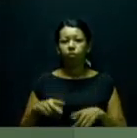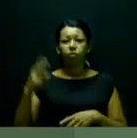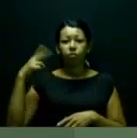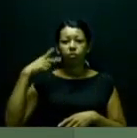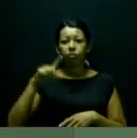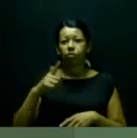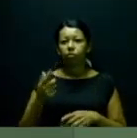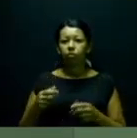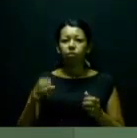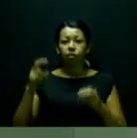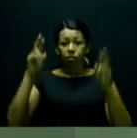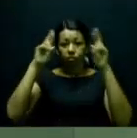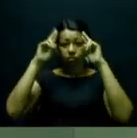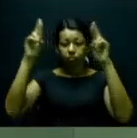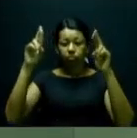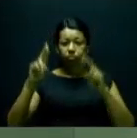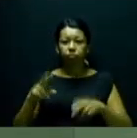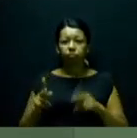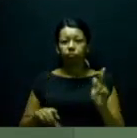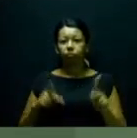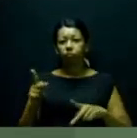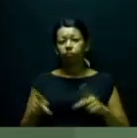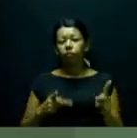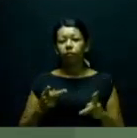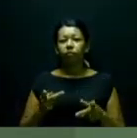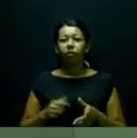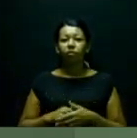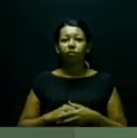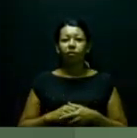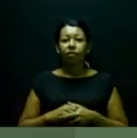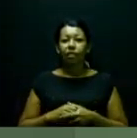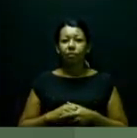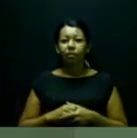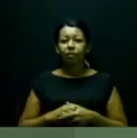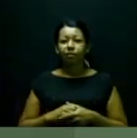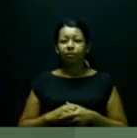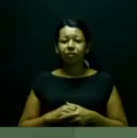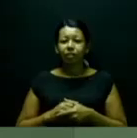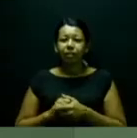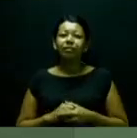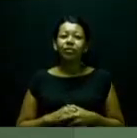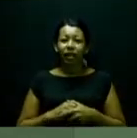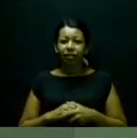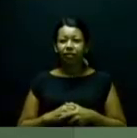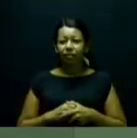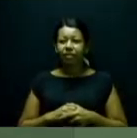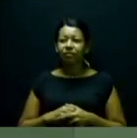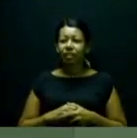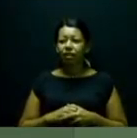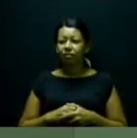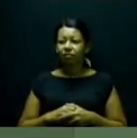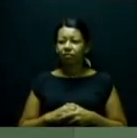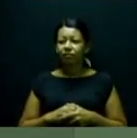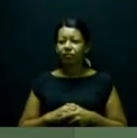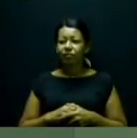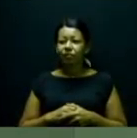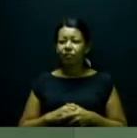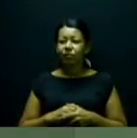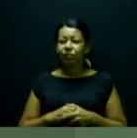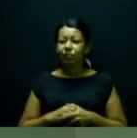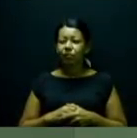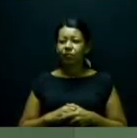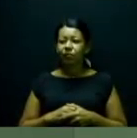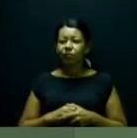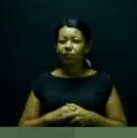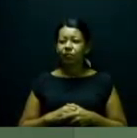estão respeitando, é a população. Por isso, a demanda de ações cada vez mais aumenta. Antecipo meu voto, vereador, e ficamos